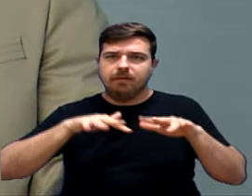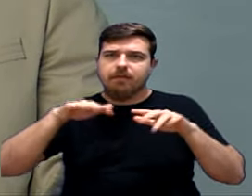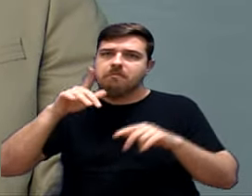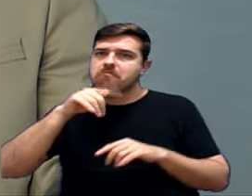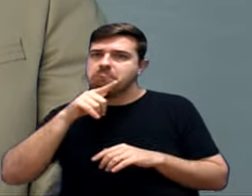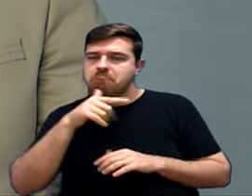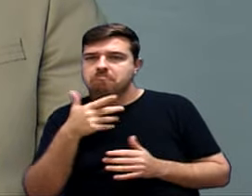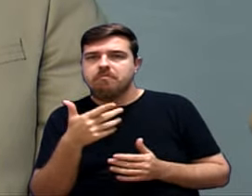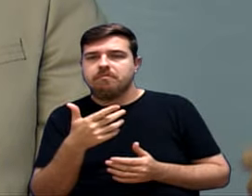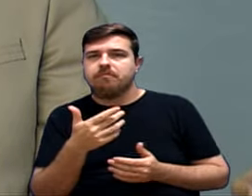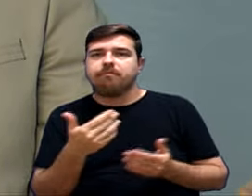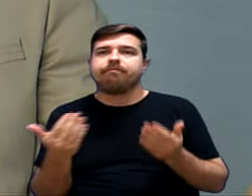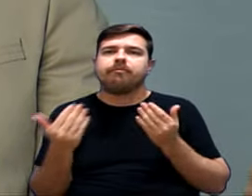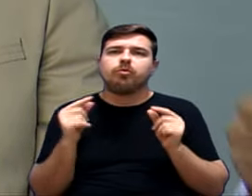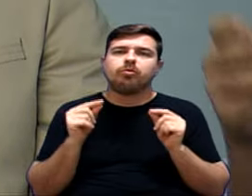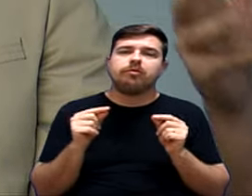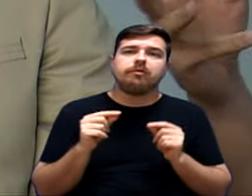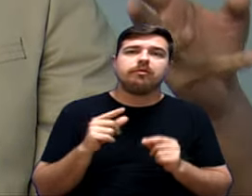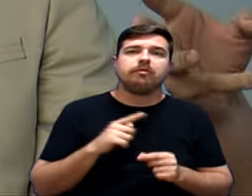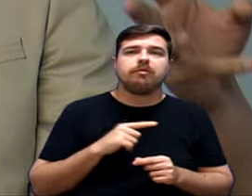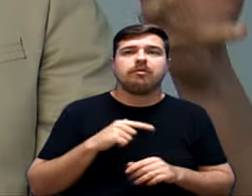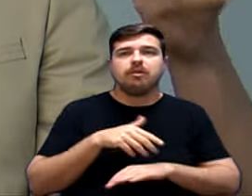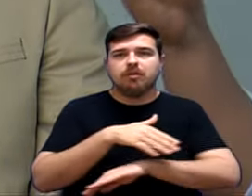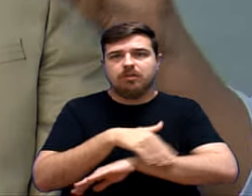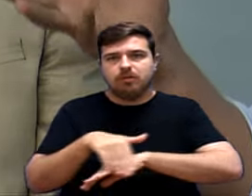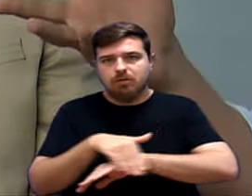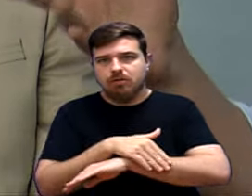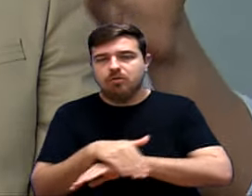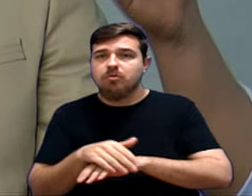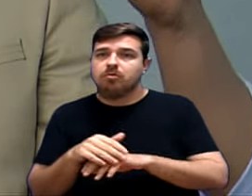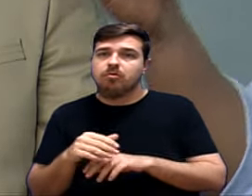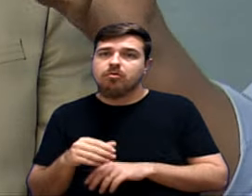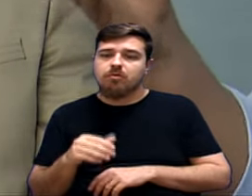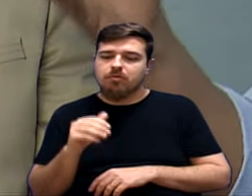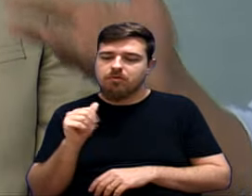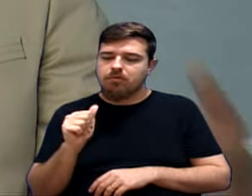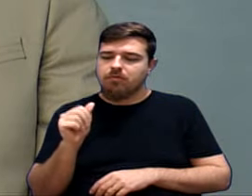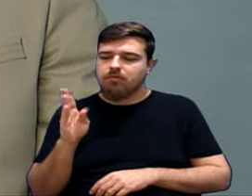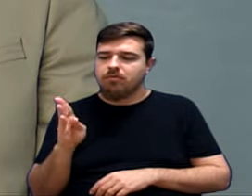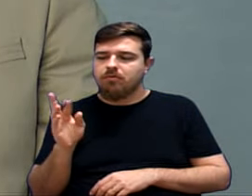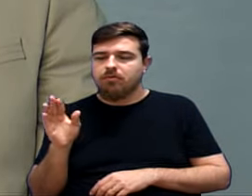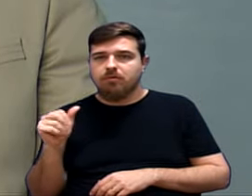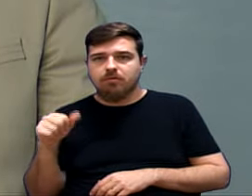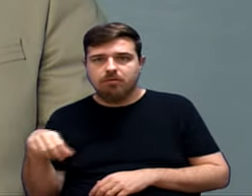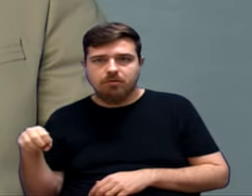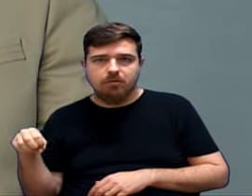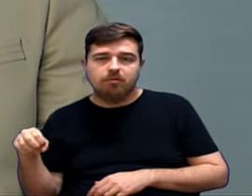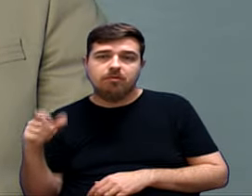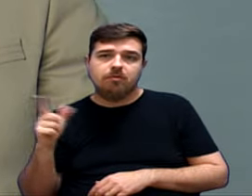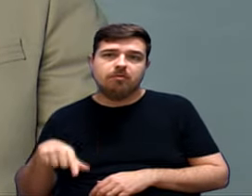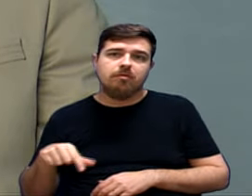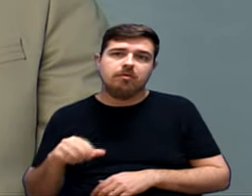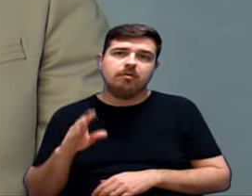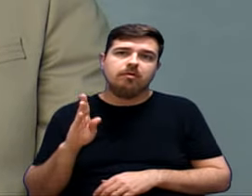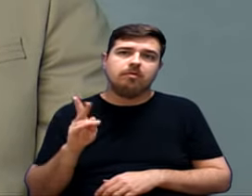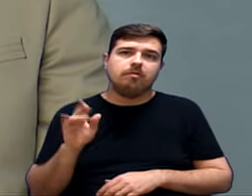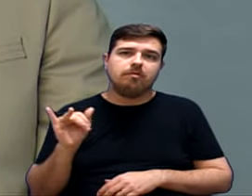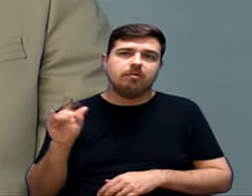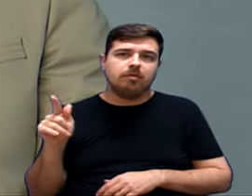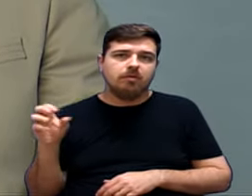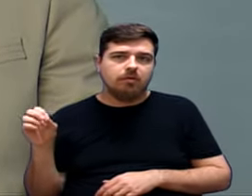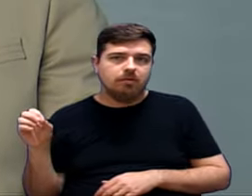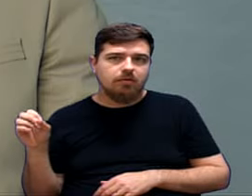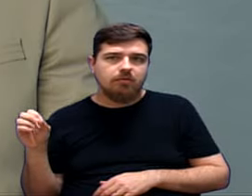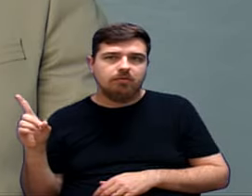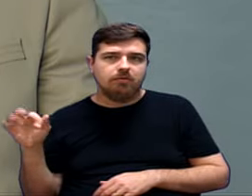dúvida é por exemplo nós temos ali abram Lincoln e a Brigadeiro Faria Lima é uma demanda que nós já levamos inclusive ao sai